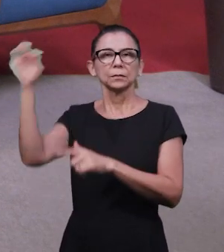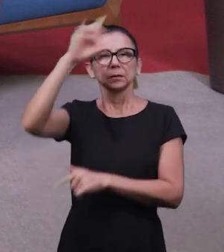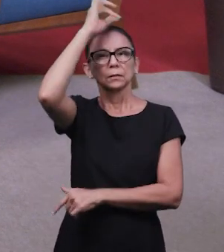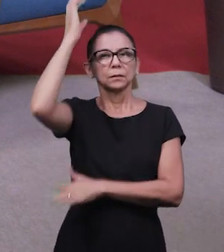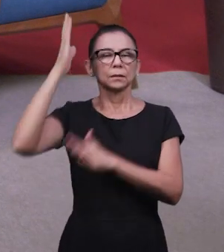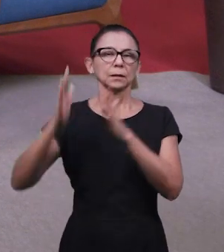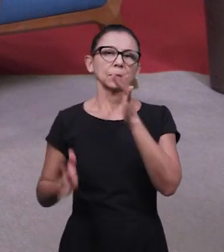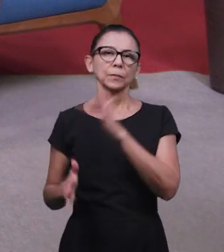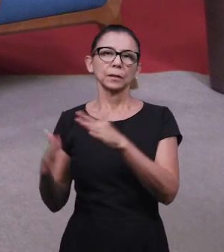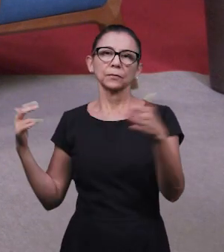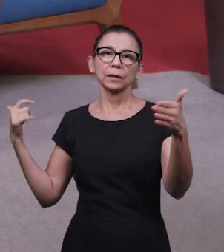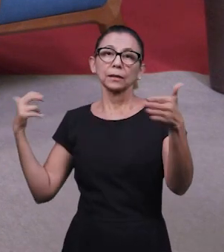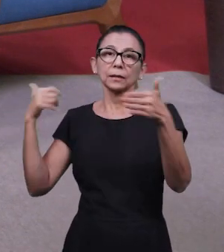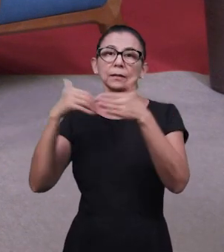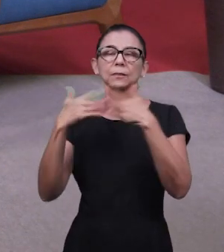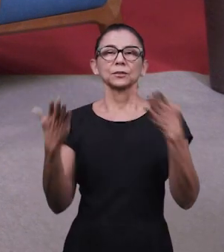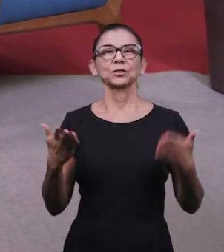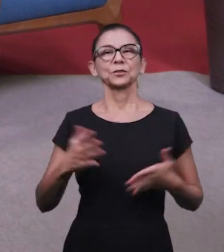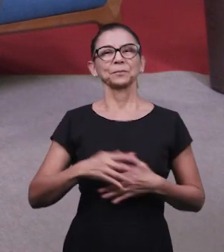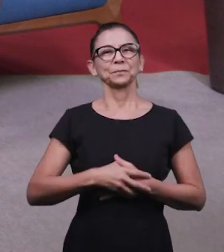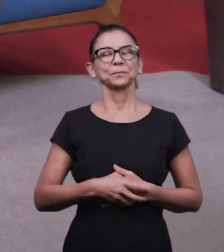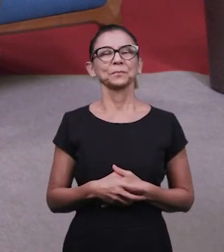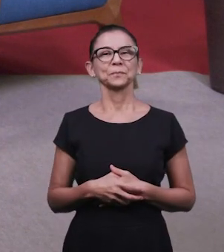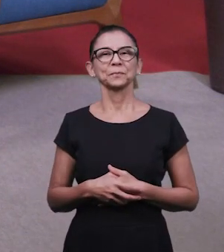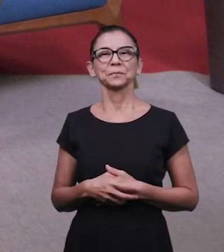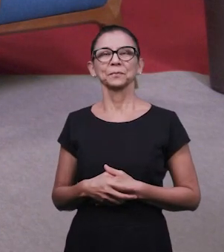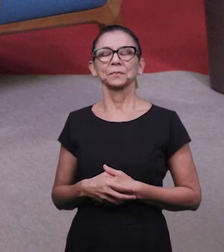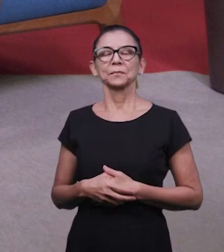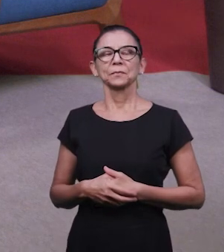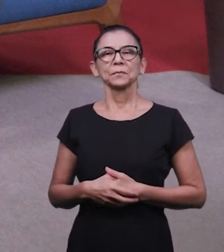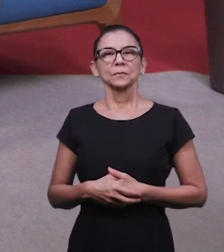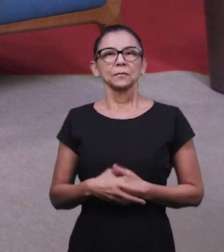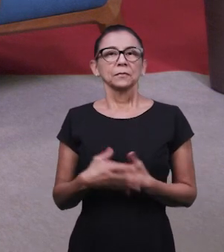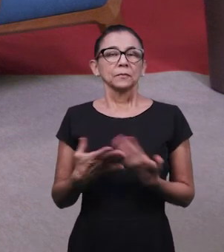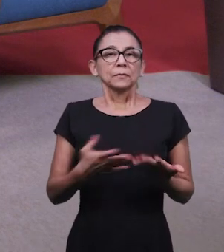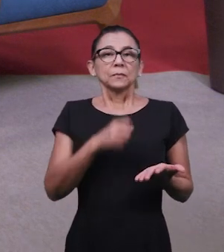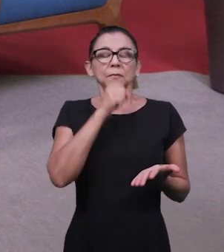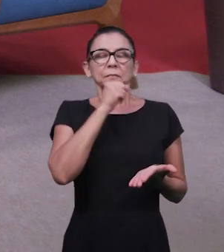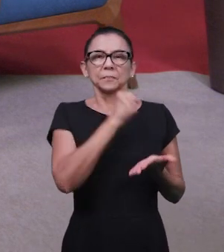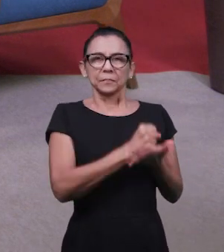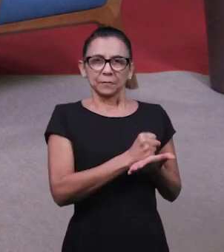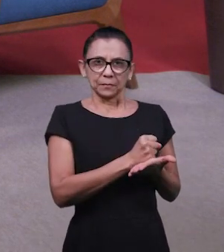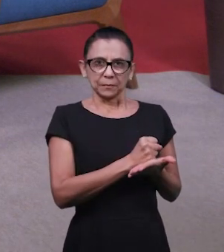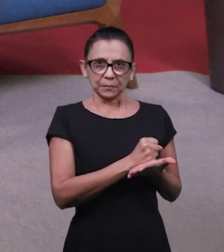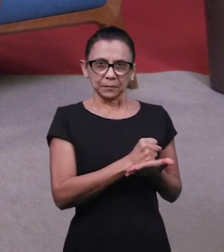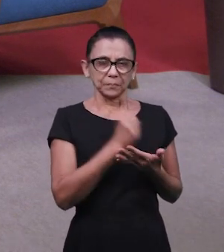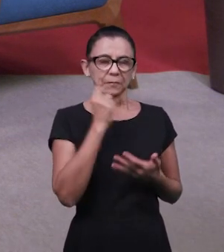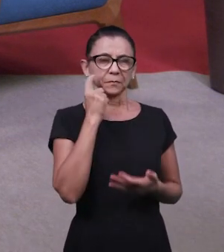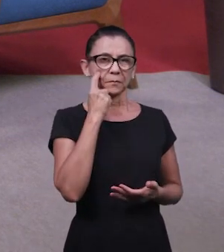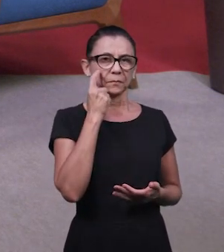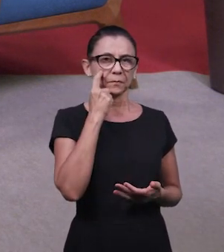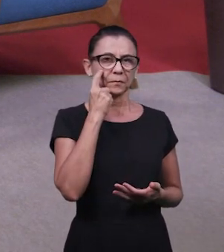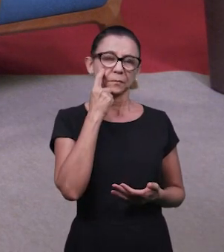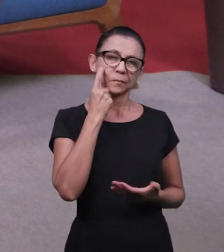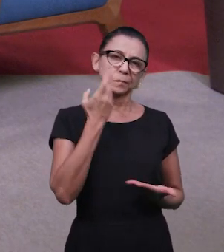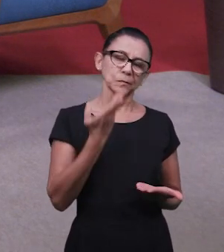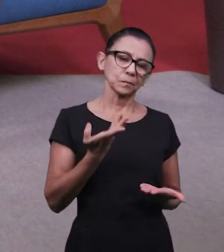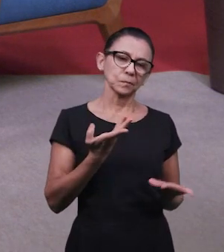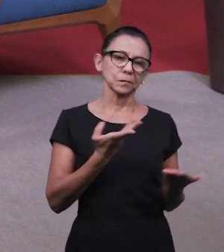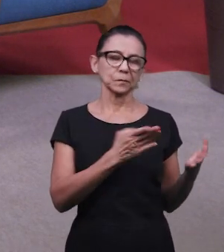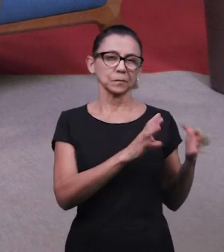maneira profética, no Novo Testamento dentro do contexto real, prático,